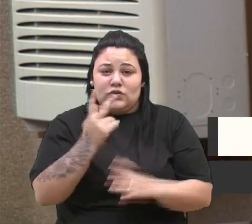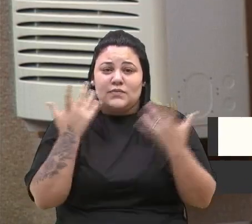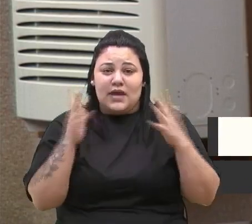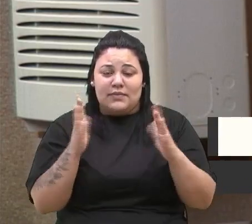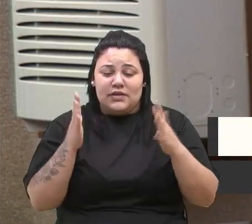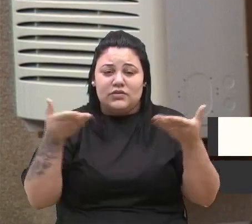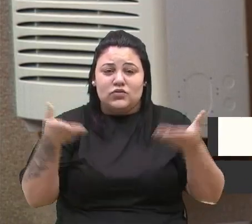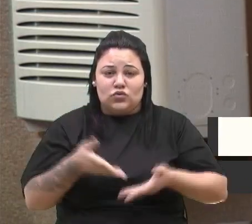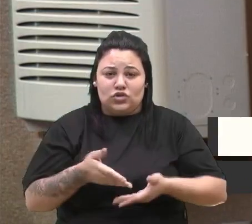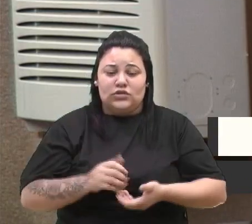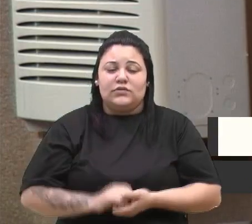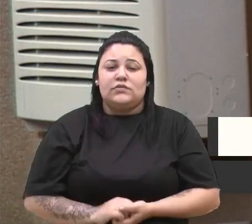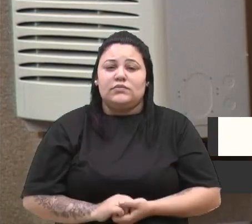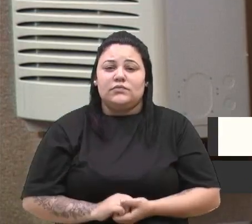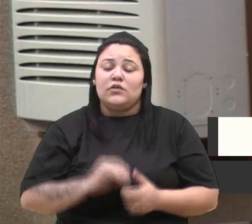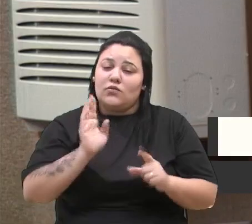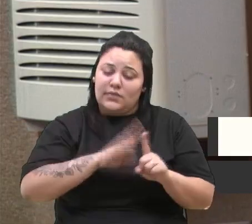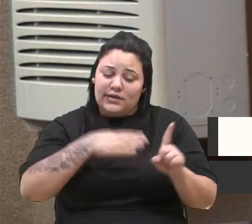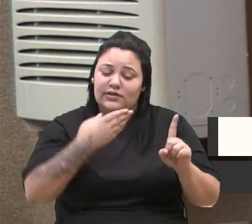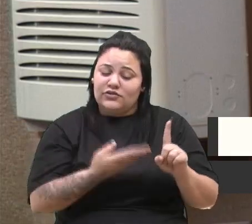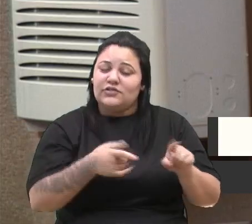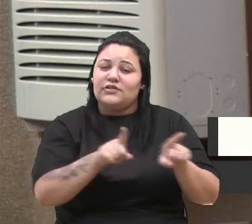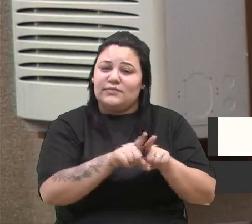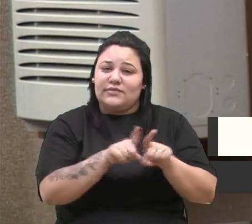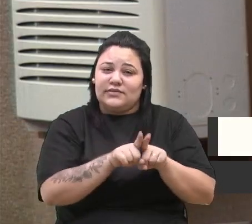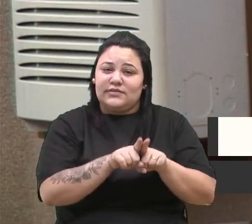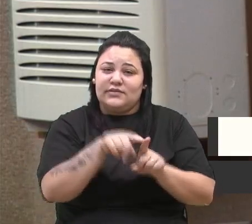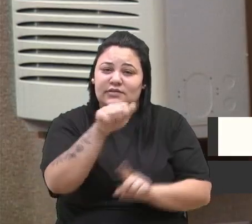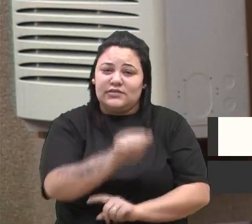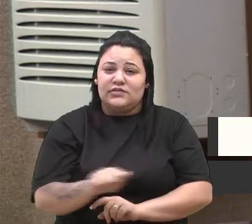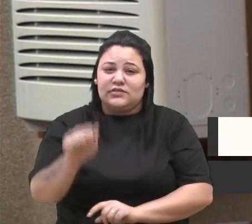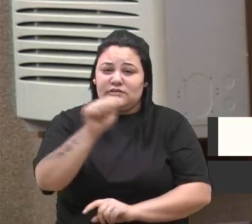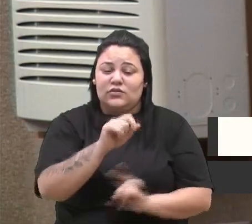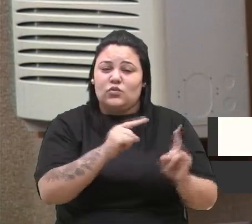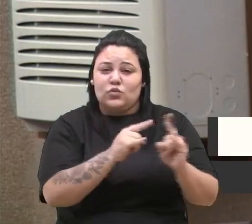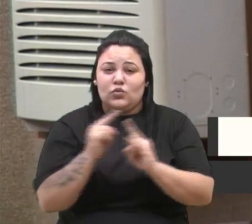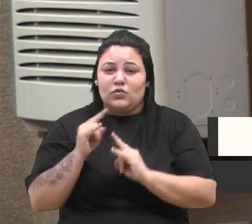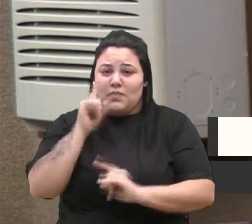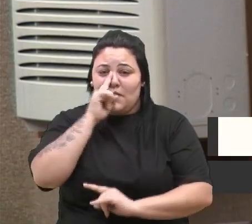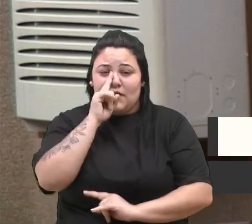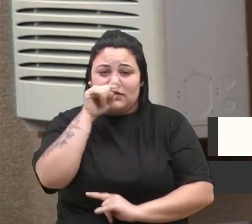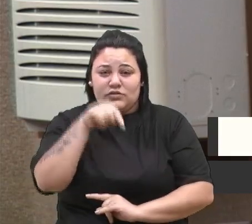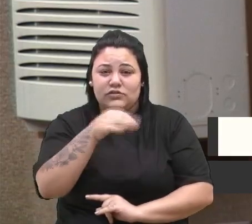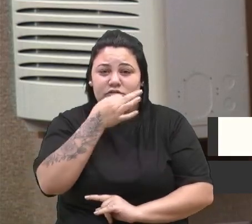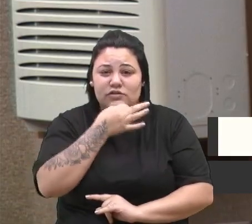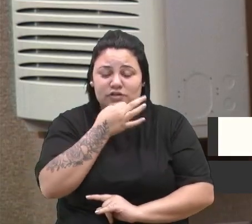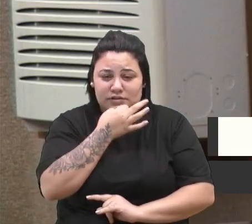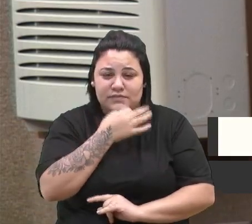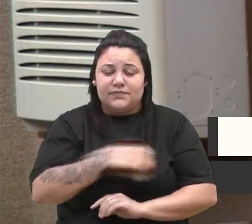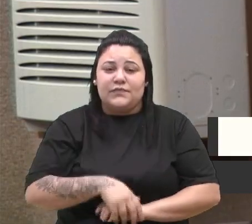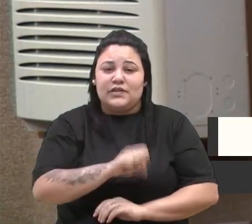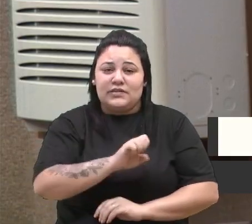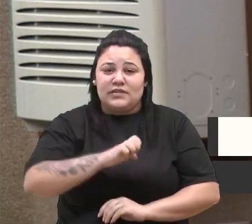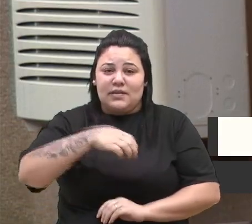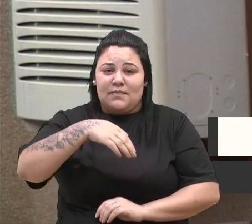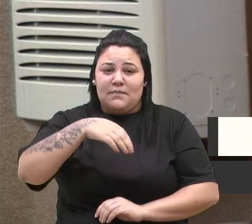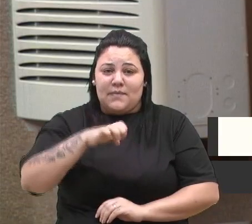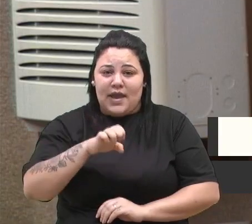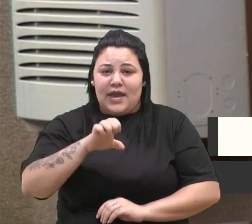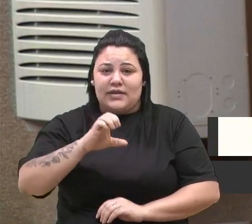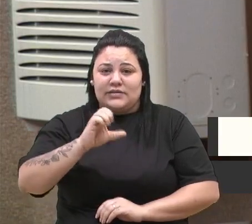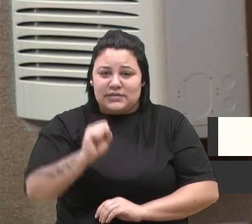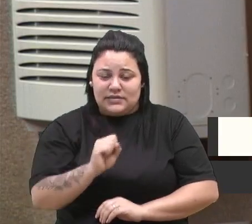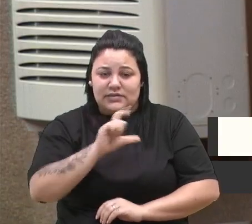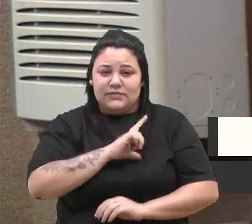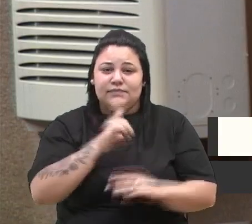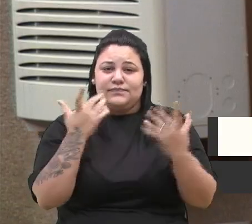congratulações, homenageando, então, a Associação do Clube de Mães de Caxias do Sul, a SEMEX. Temos a honra de parabenizar a